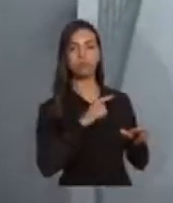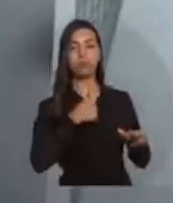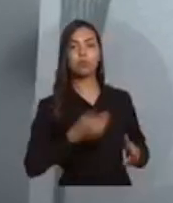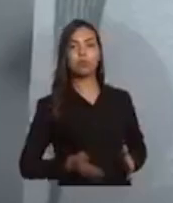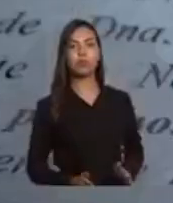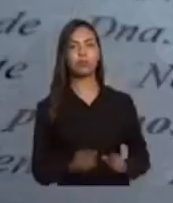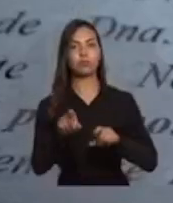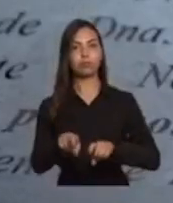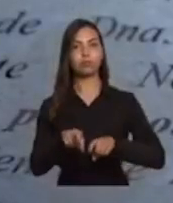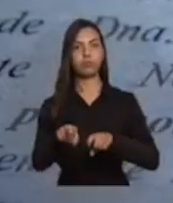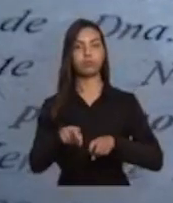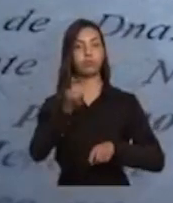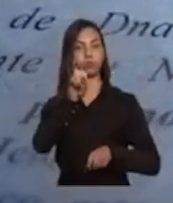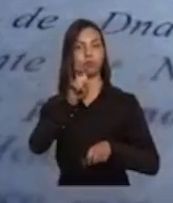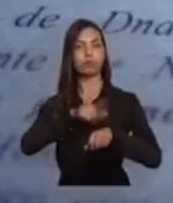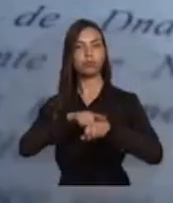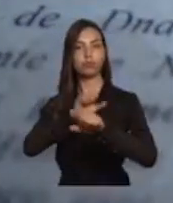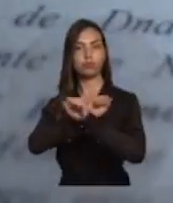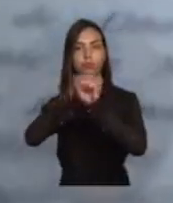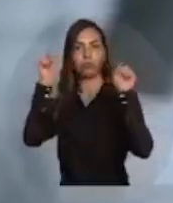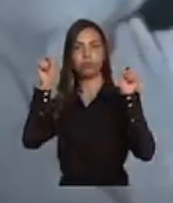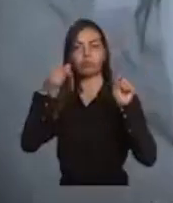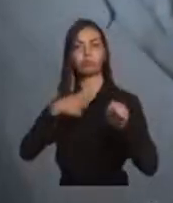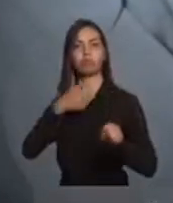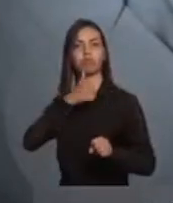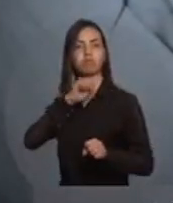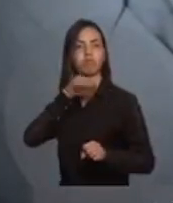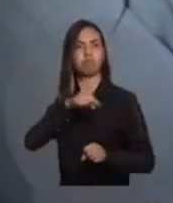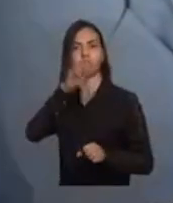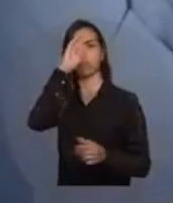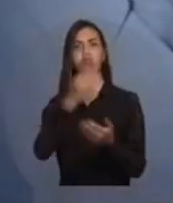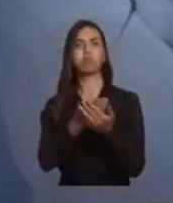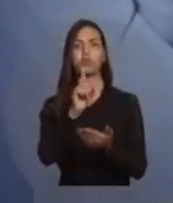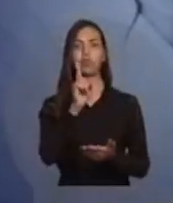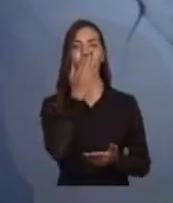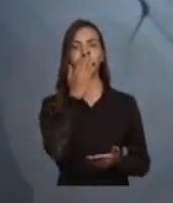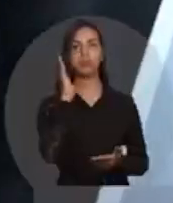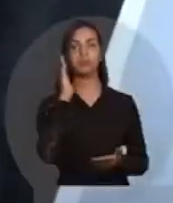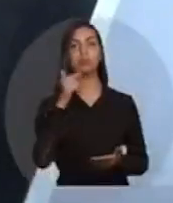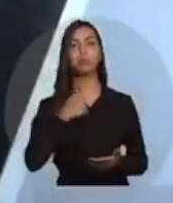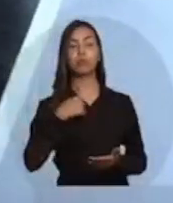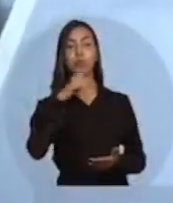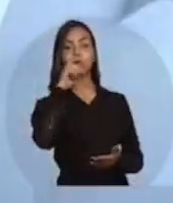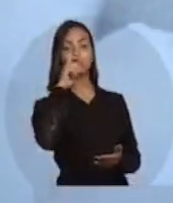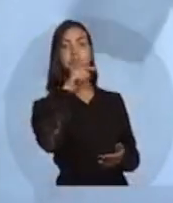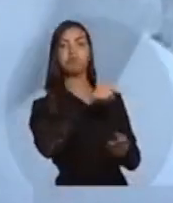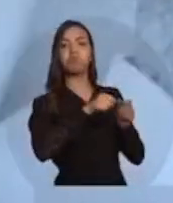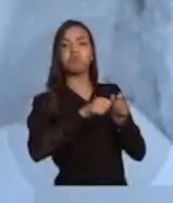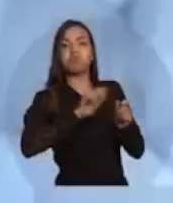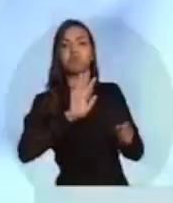sertão. Eu nasci na roça às 5 da manhã. Minha mãe não acreditava em promessa. Meu pai